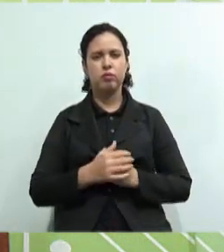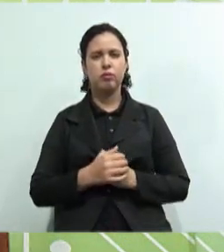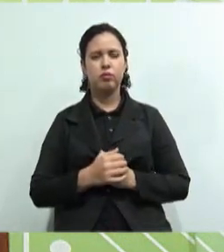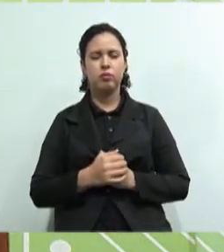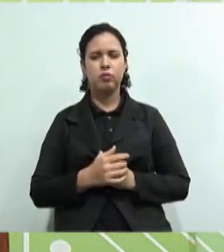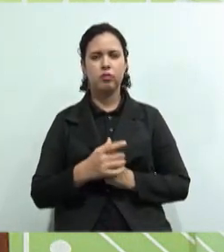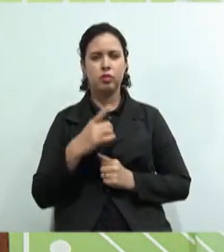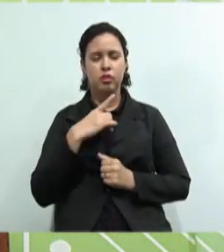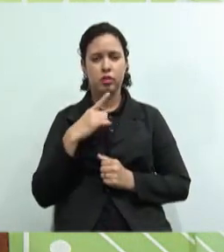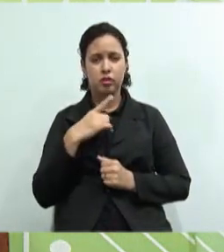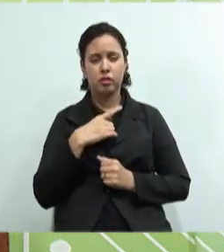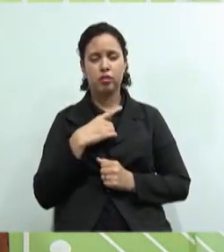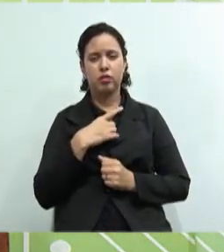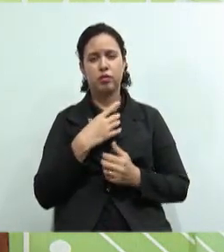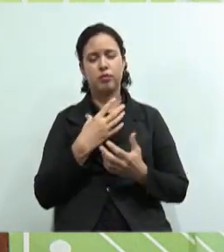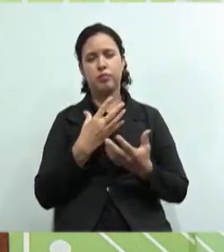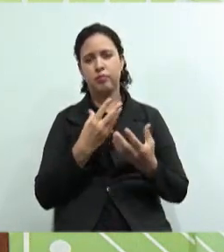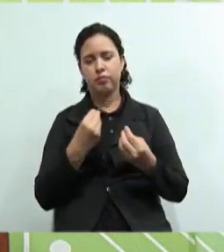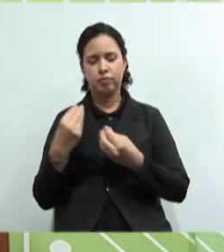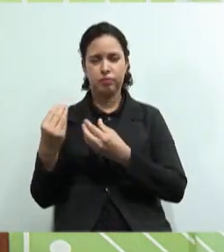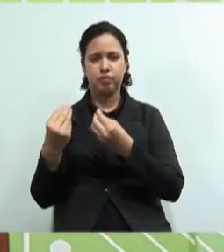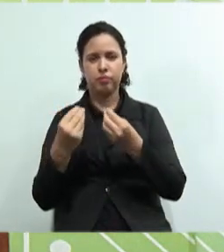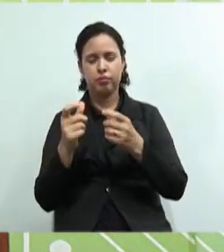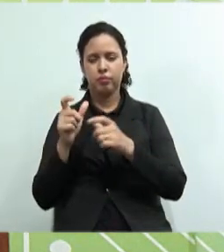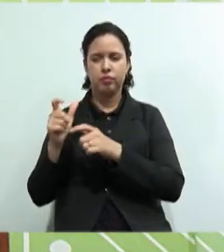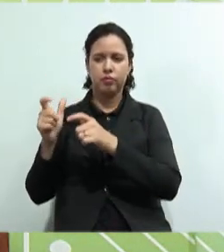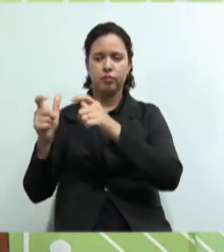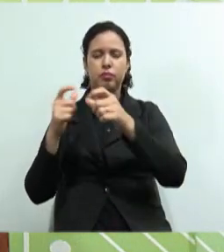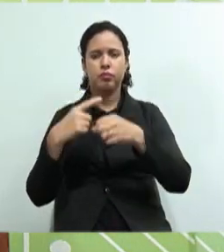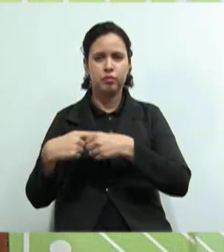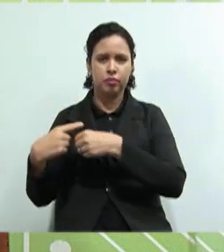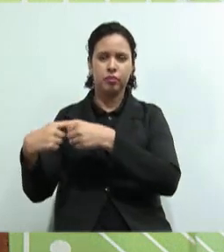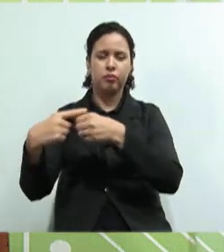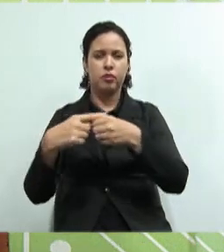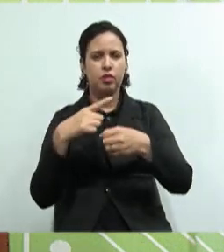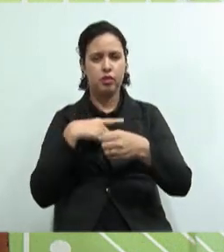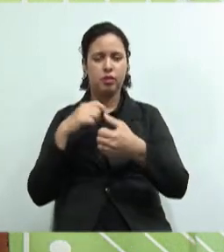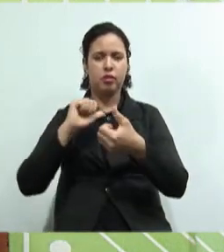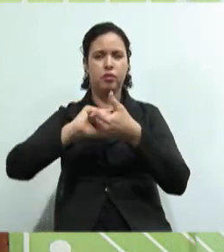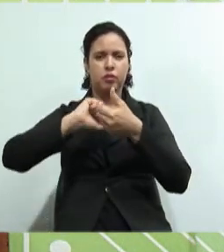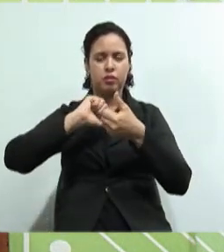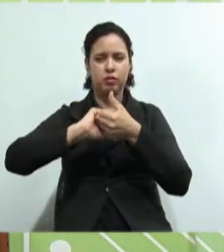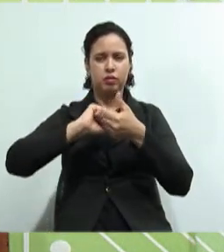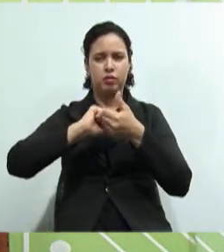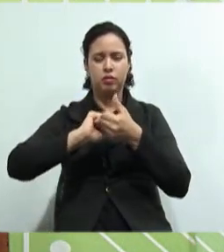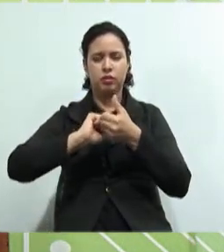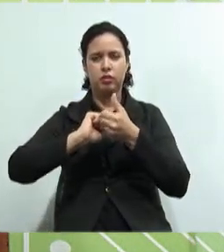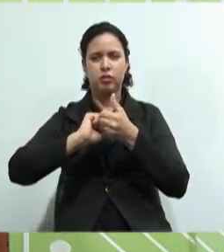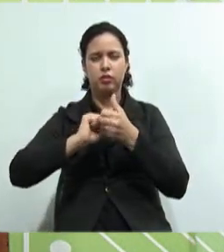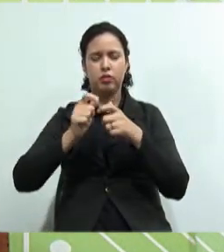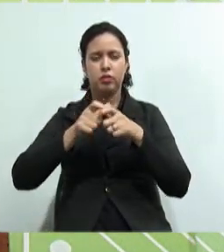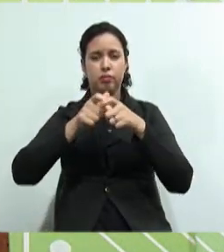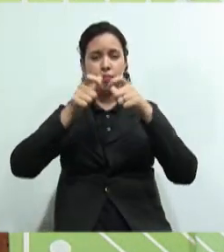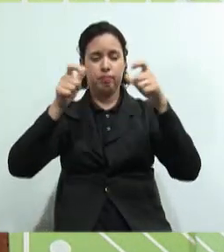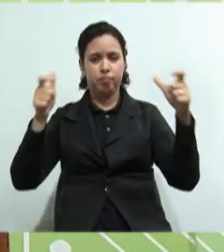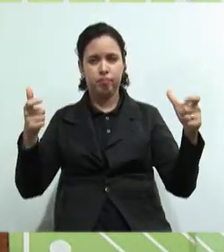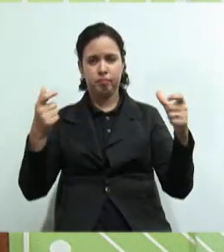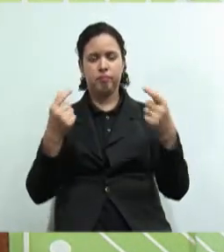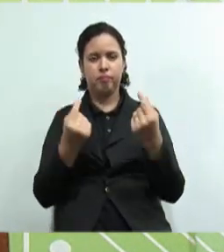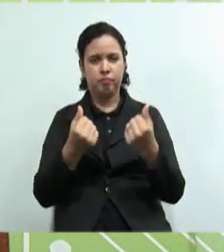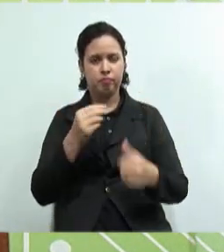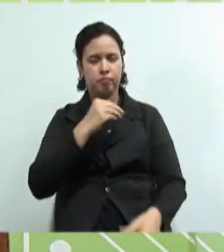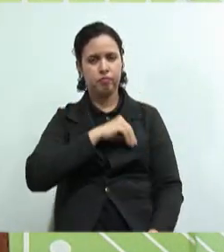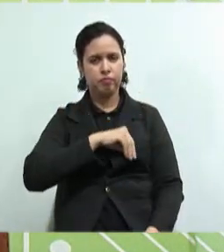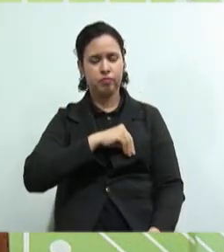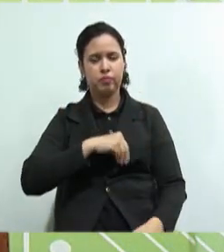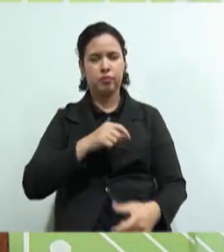ter vários bairros, várias regiões, vários municípios no Brasil que têm uma qualidade de vida tão alta, uma renda tão alta, que